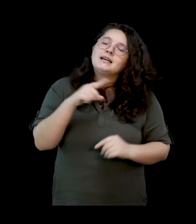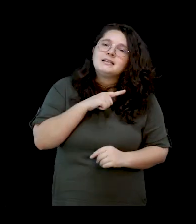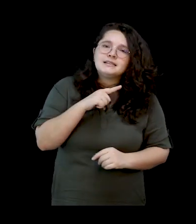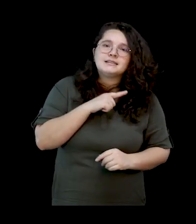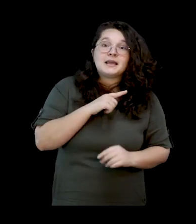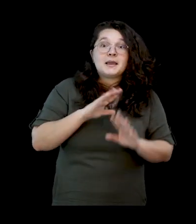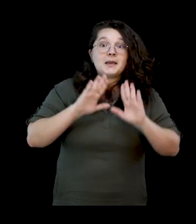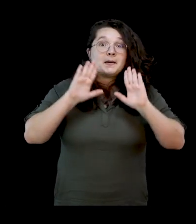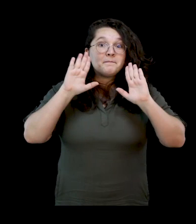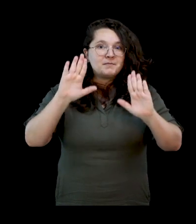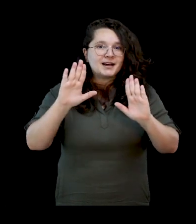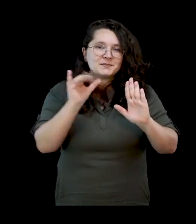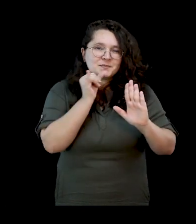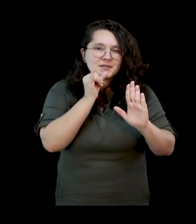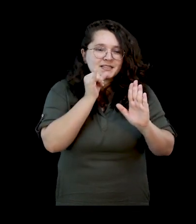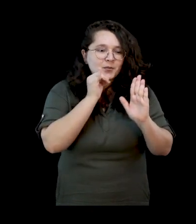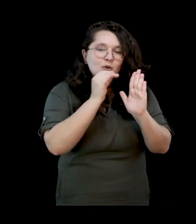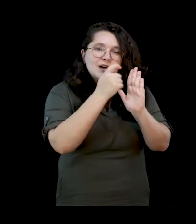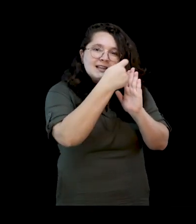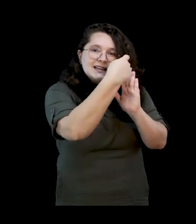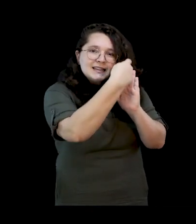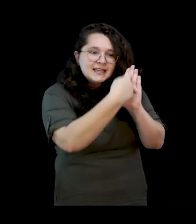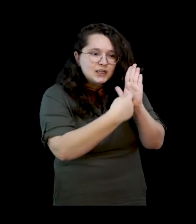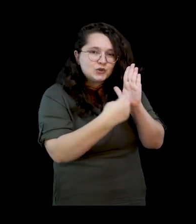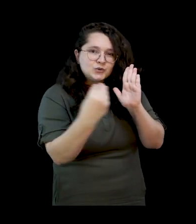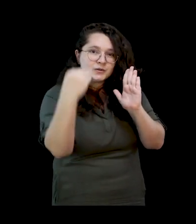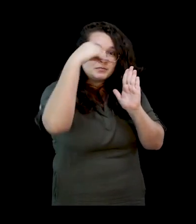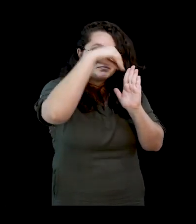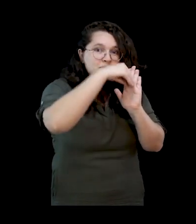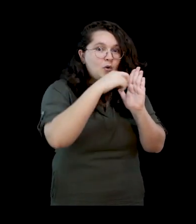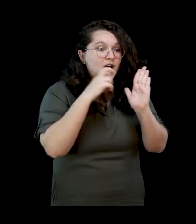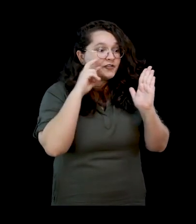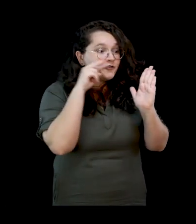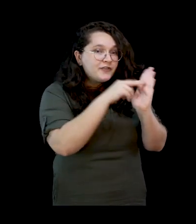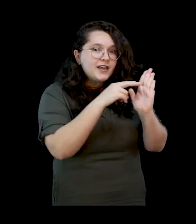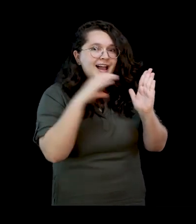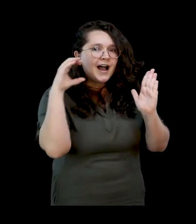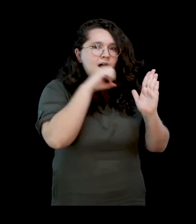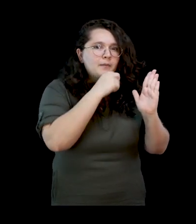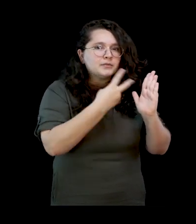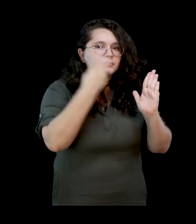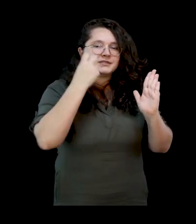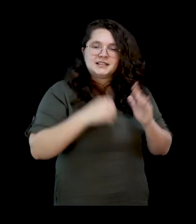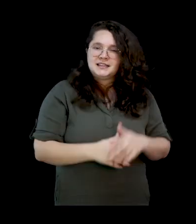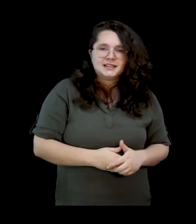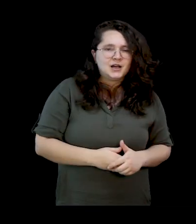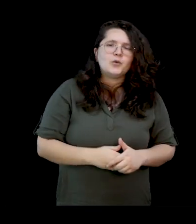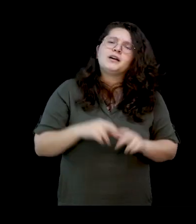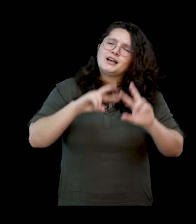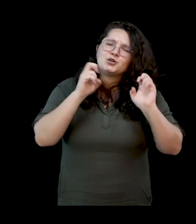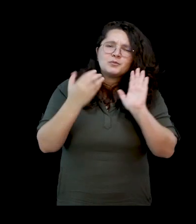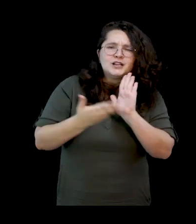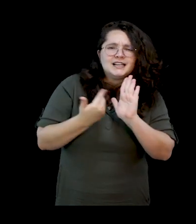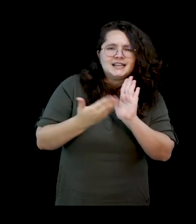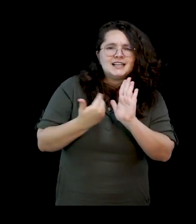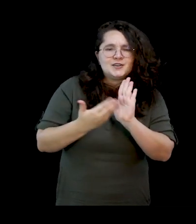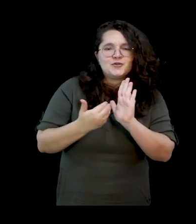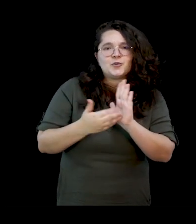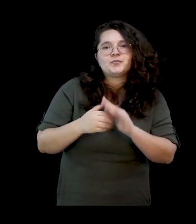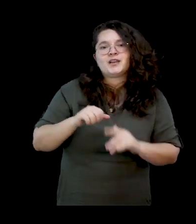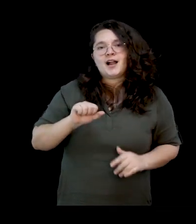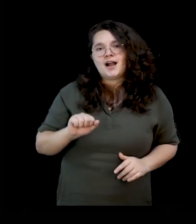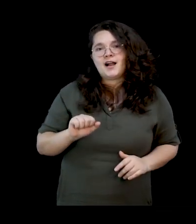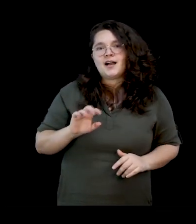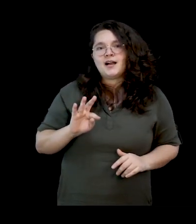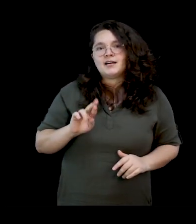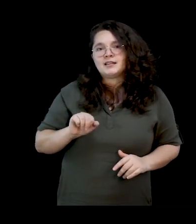não evidente no texto A Tragédia da Cultura, do Zimmel, aqui no livro que a gente está